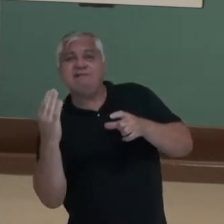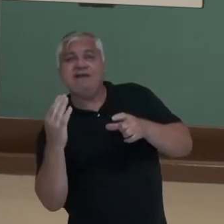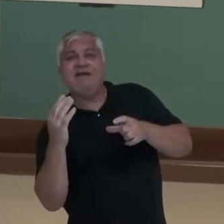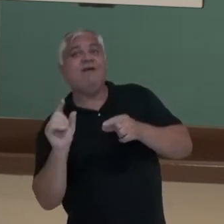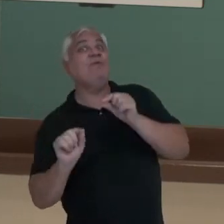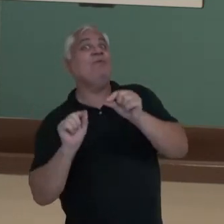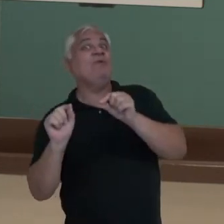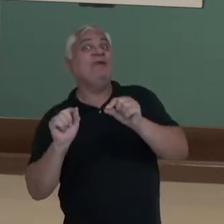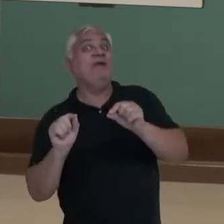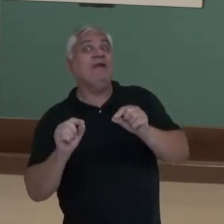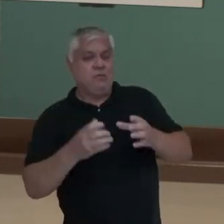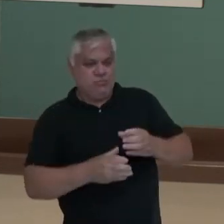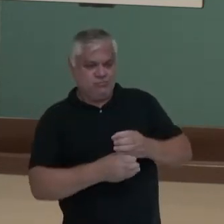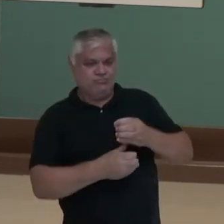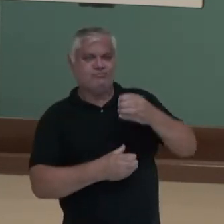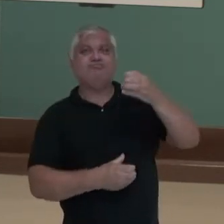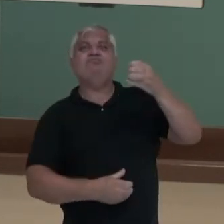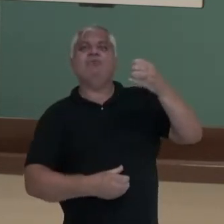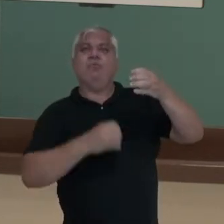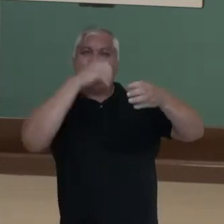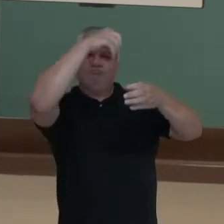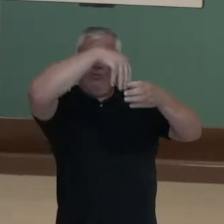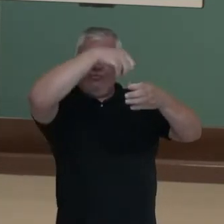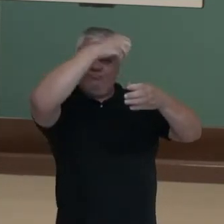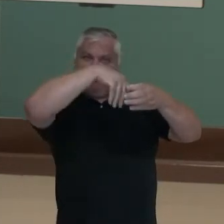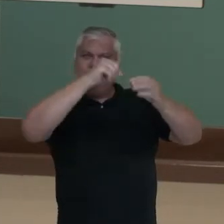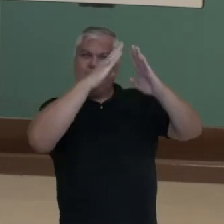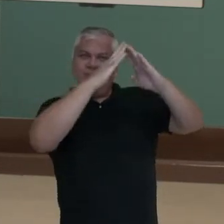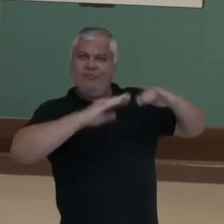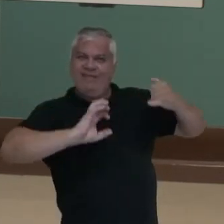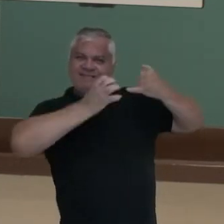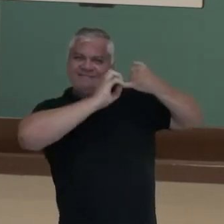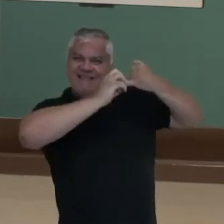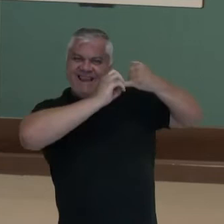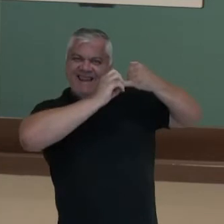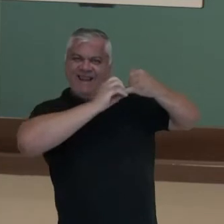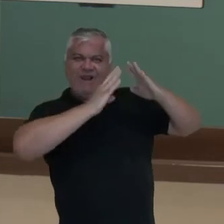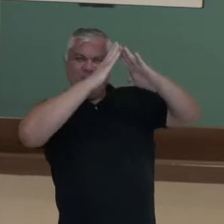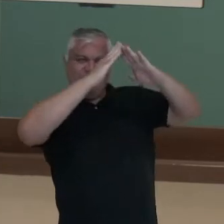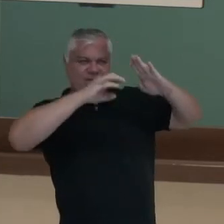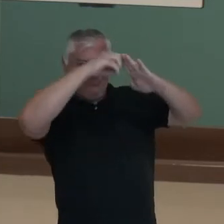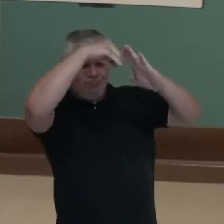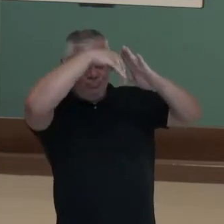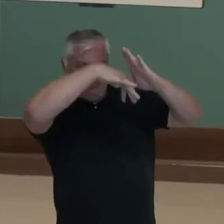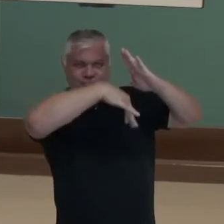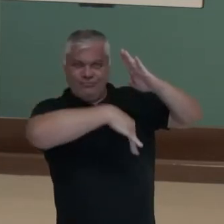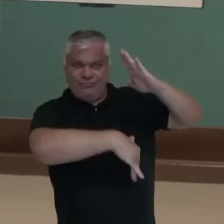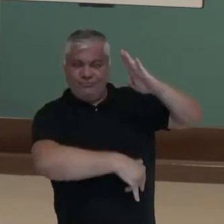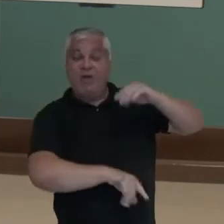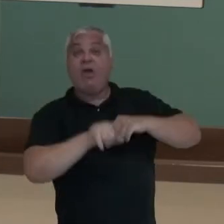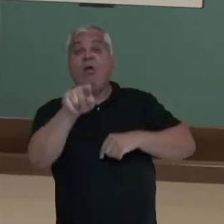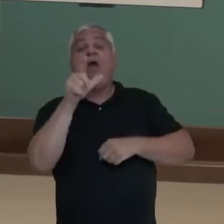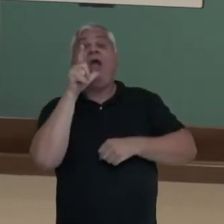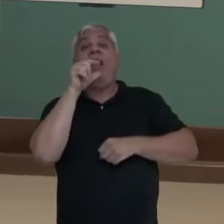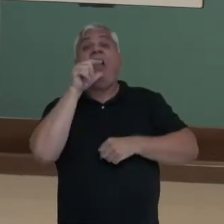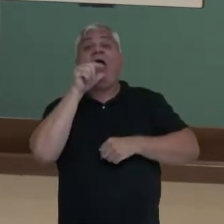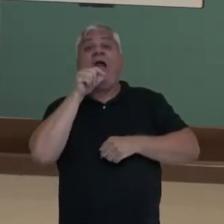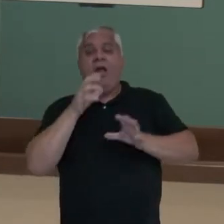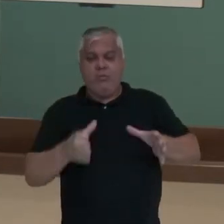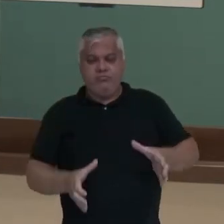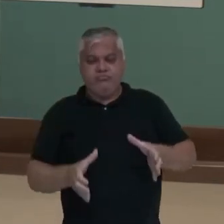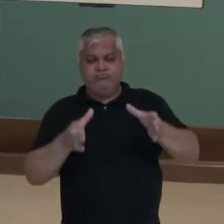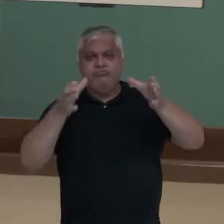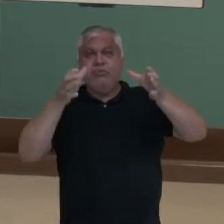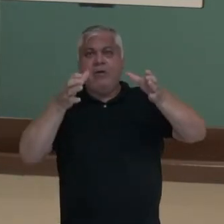fala de um silo, onde guarda grãos, ou no caso de um reservatório de água de um condomínio, no caso